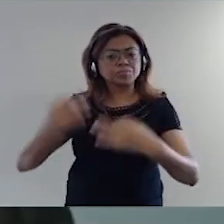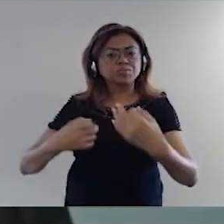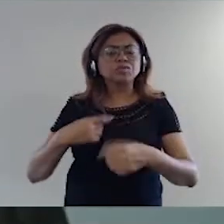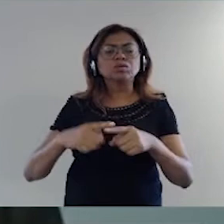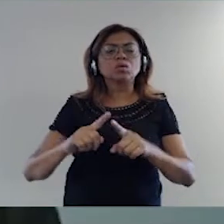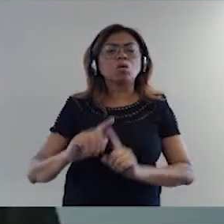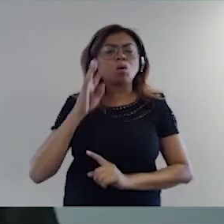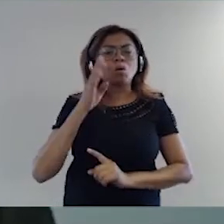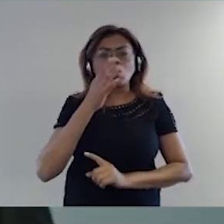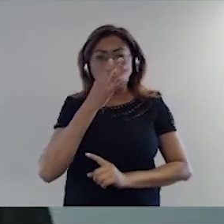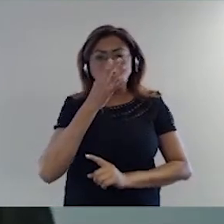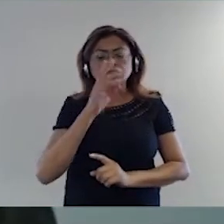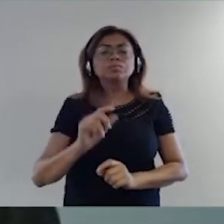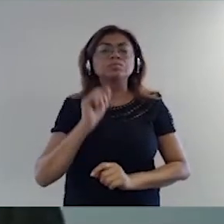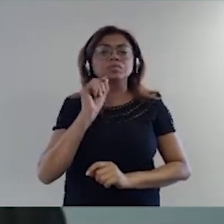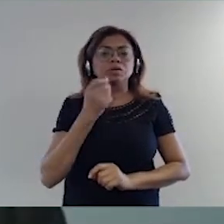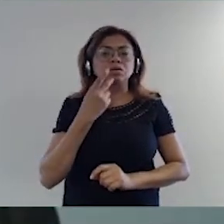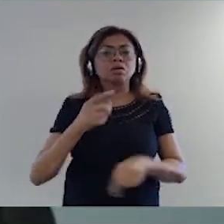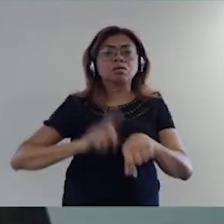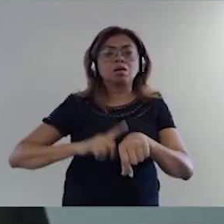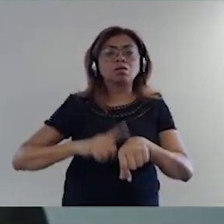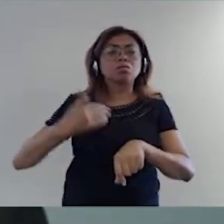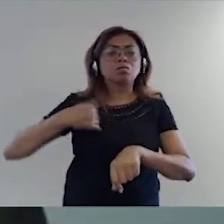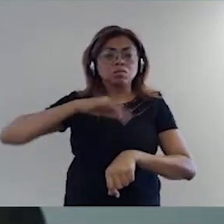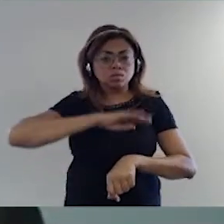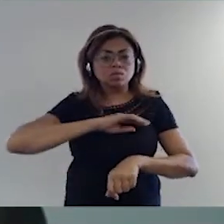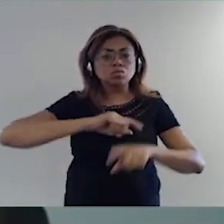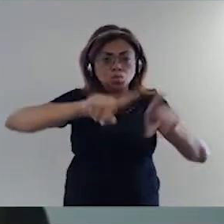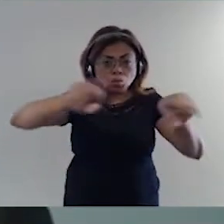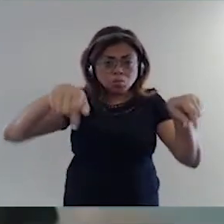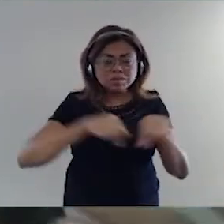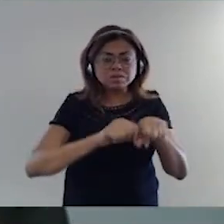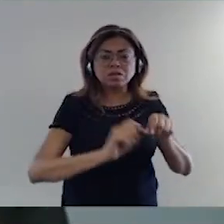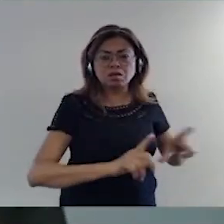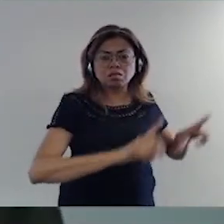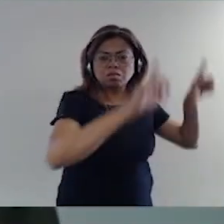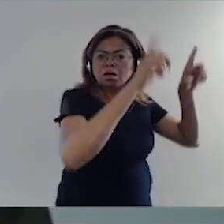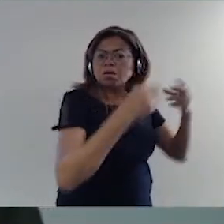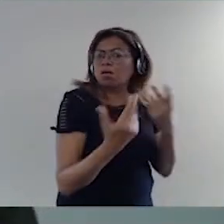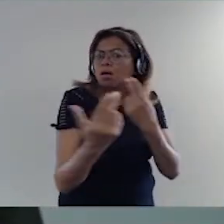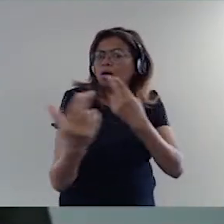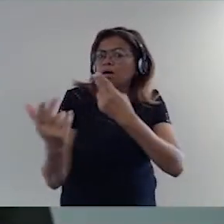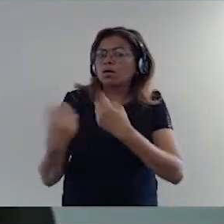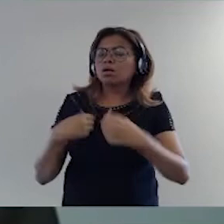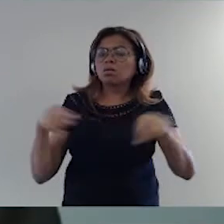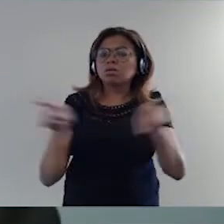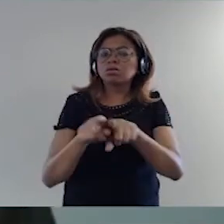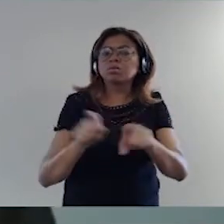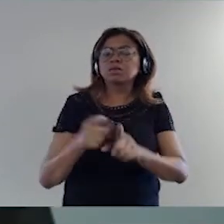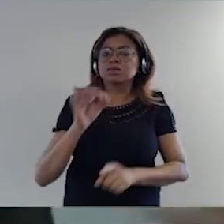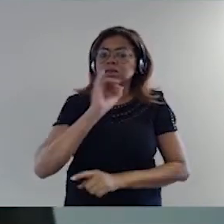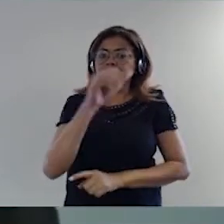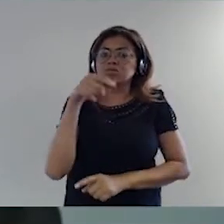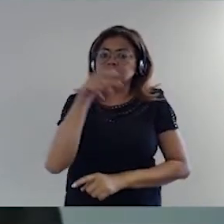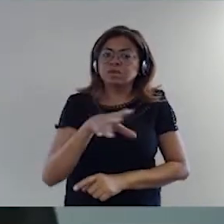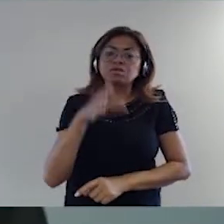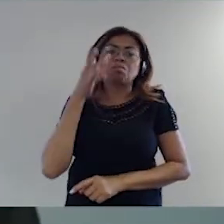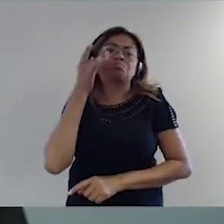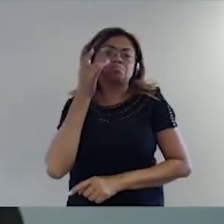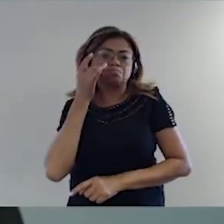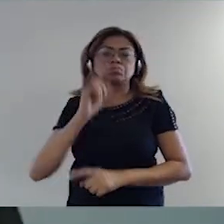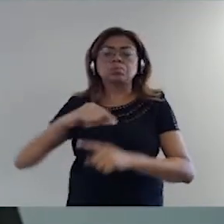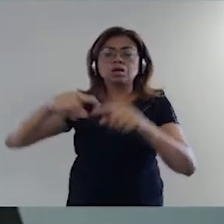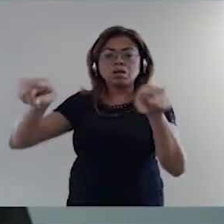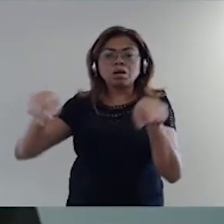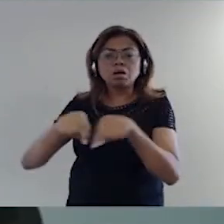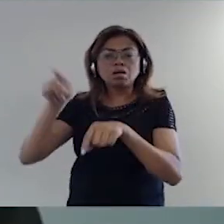em consideração que quando estamos numa sala virtual é para que, como se nós projetássemos para aquela sessão, para aquela sala de júri, sala de